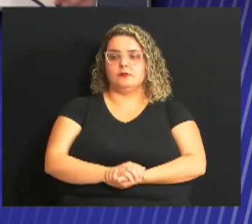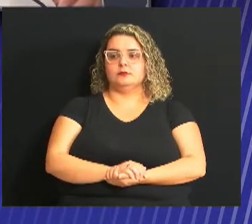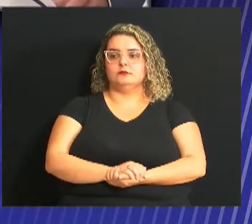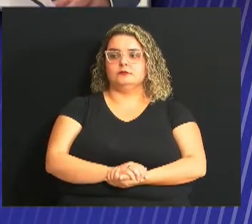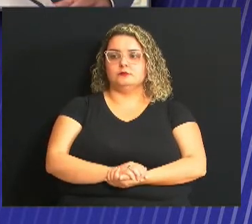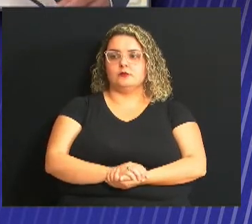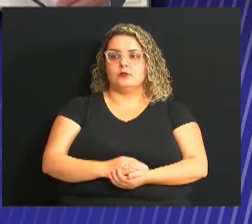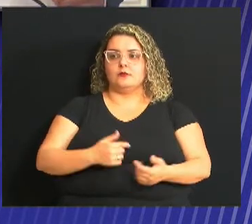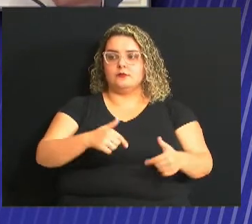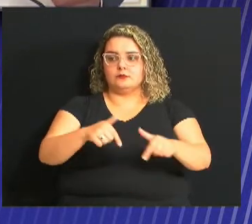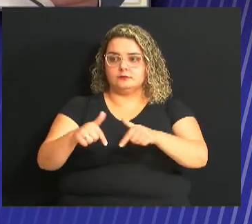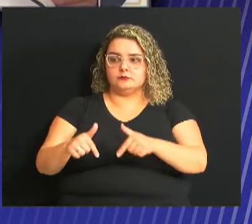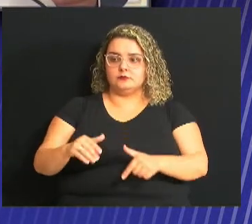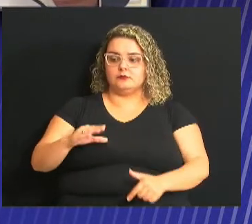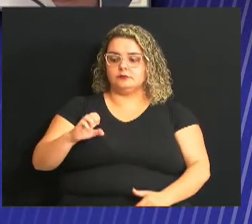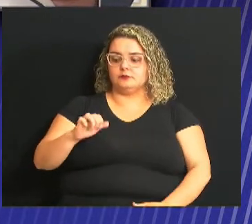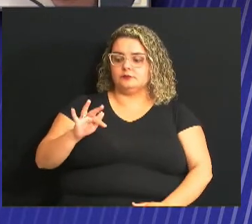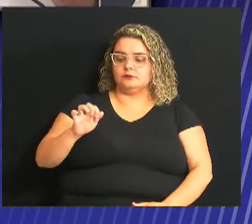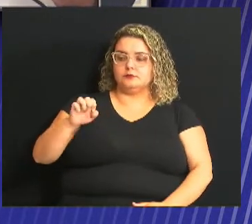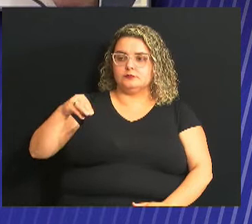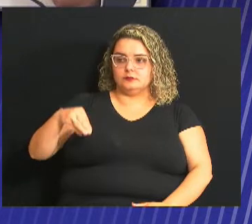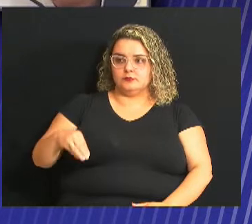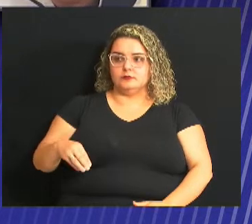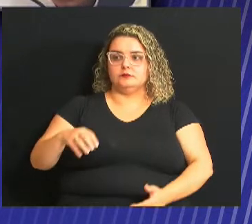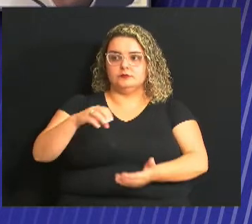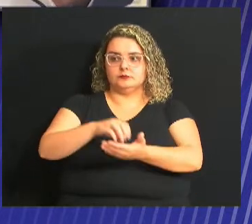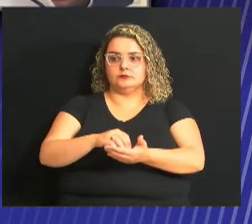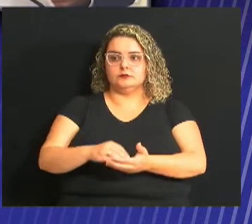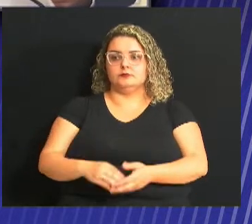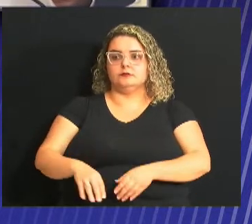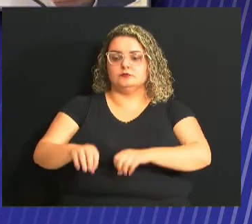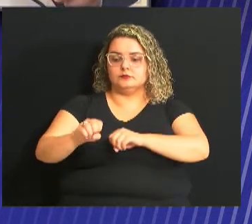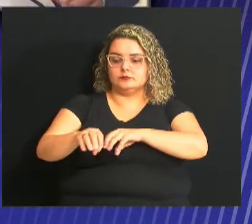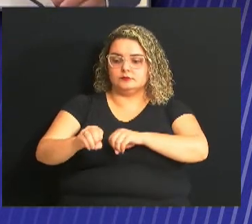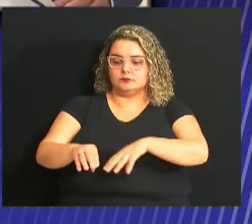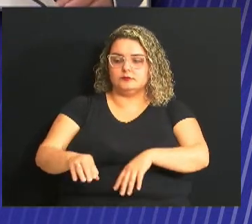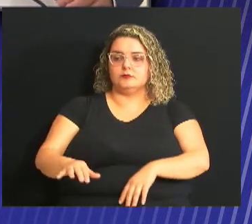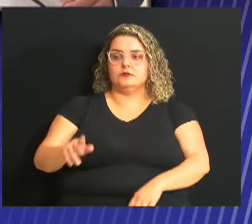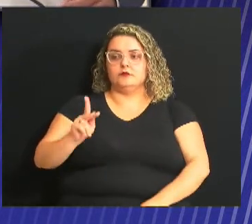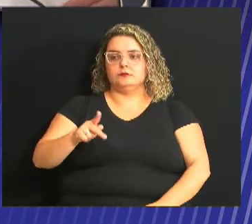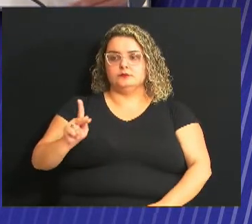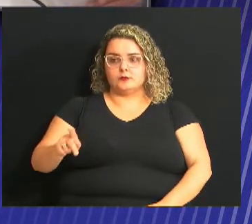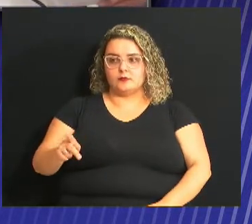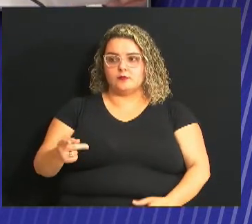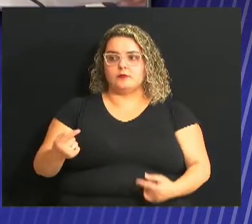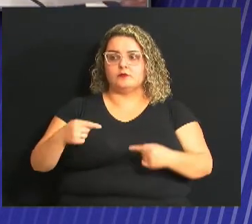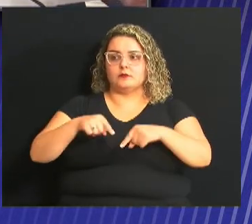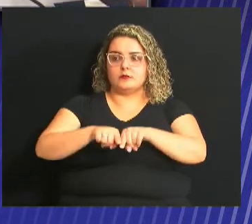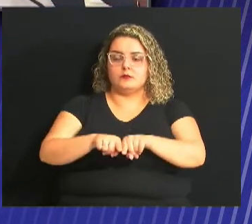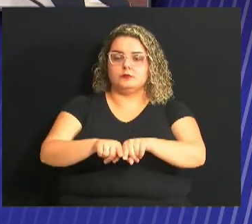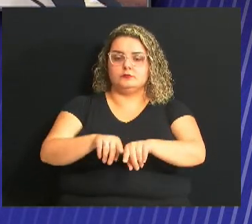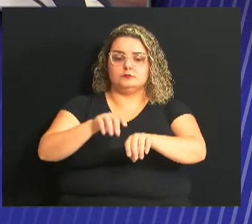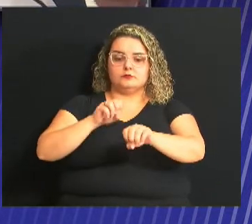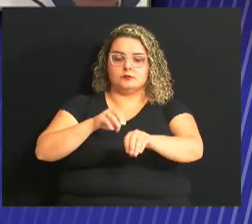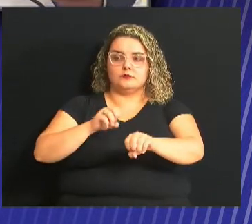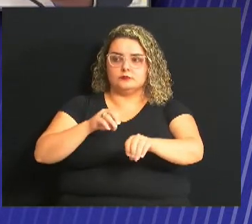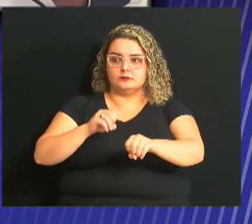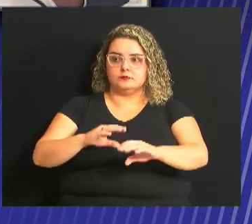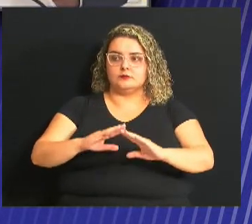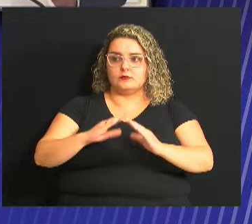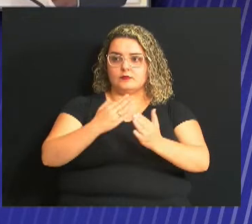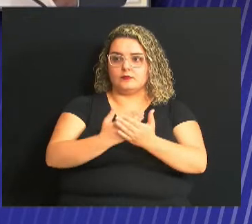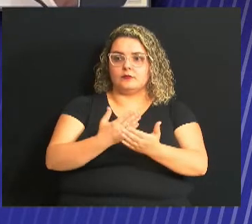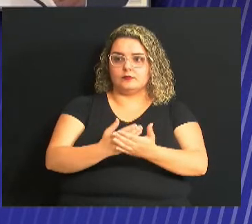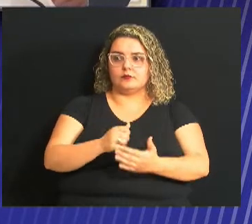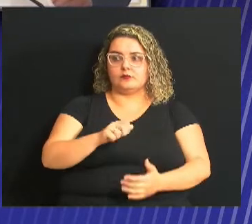trabalhou no antigo Cefam, Centro de Formação de Professores, e concomitantemente lecionava no tradicional Colégio Ave